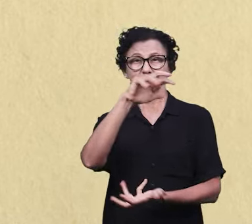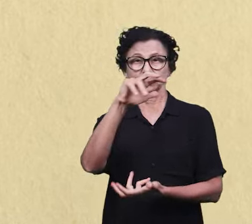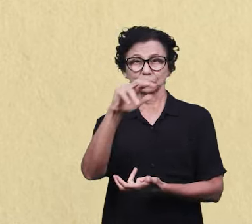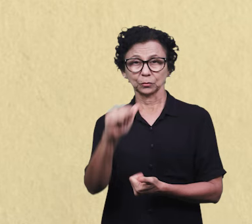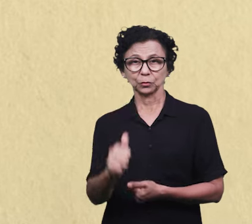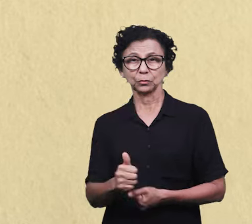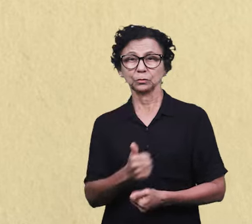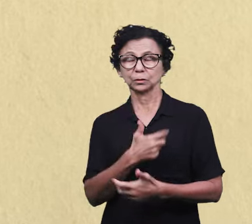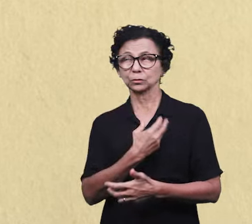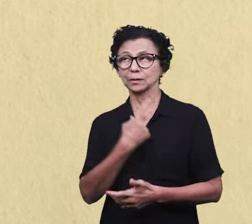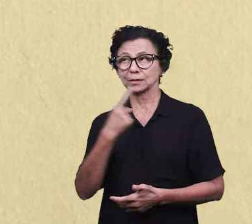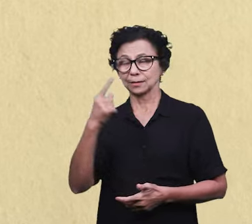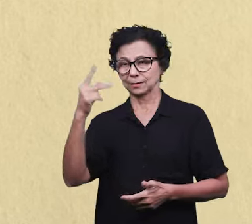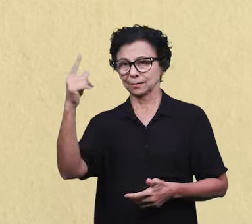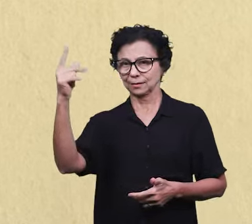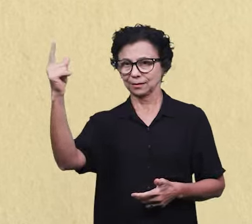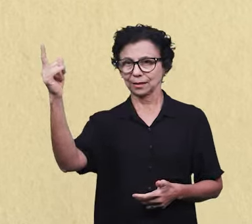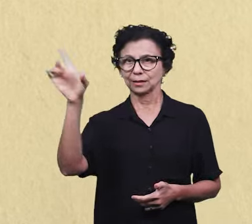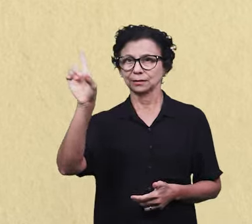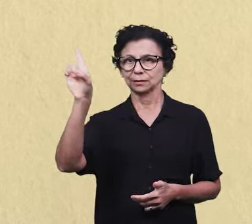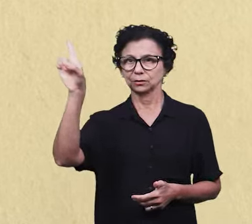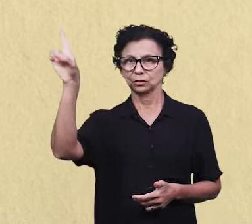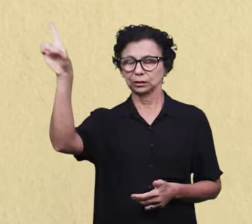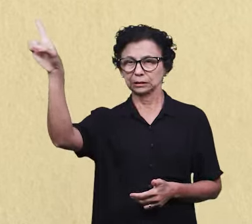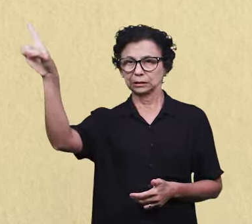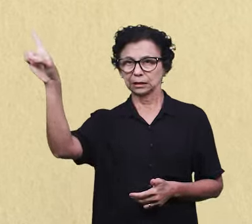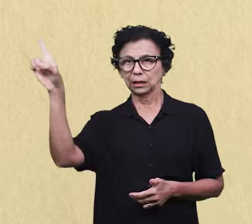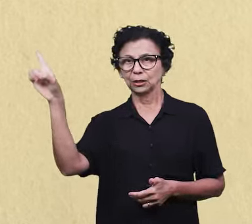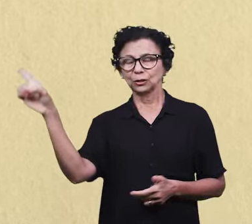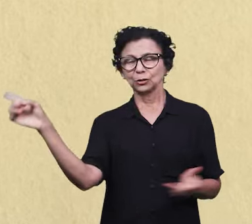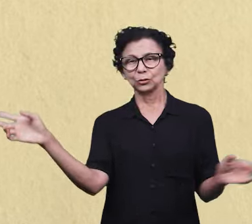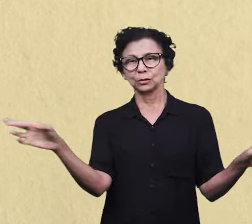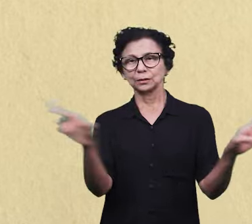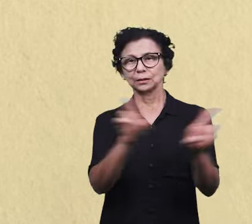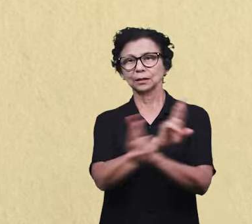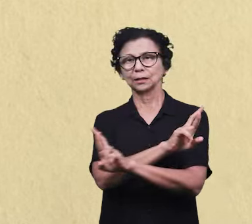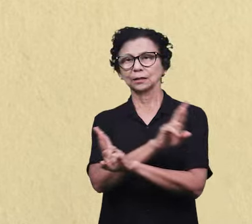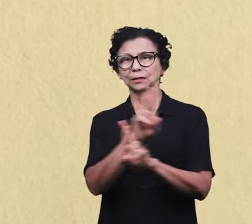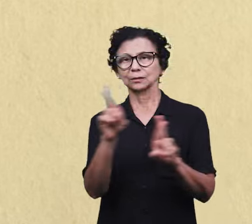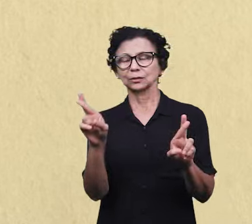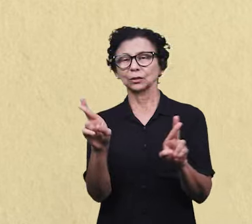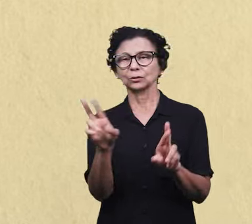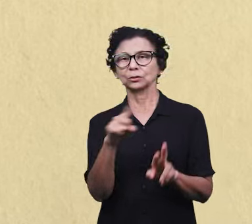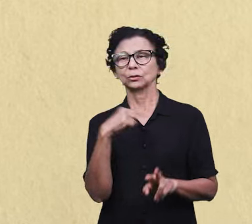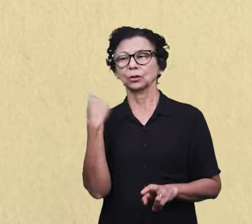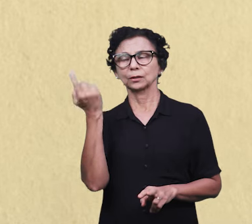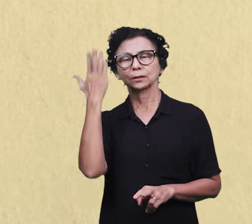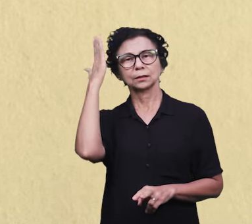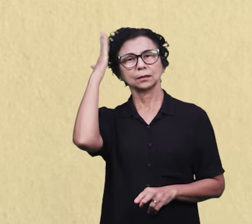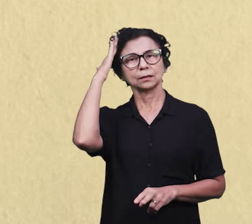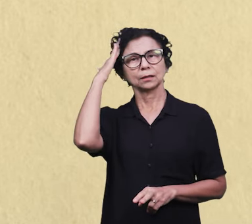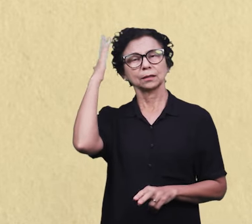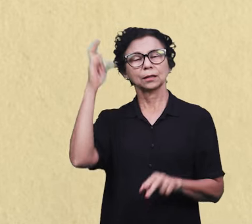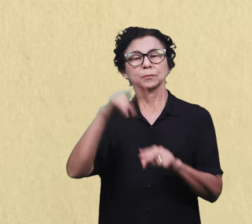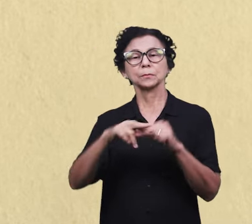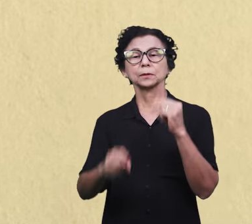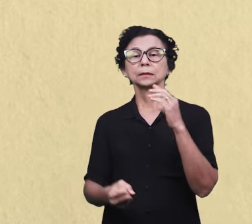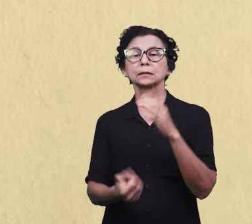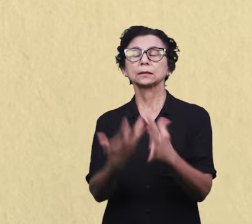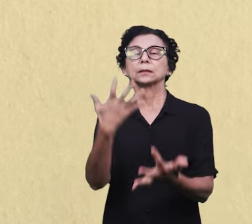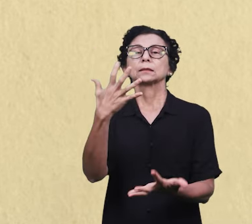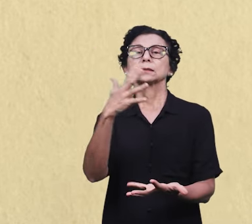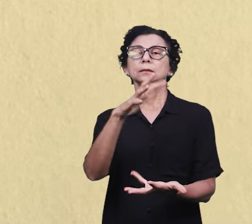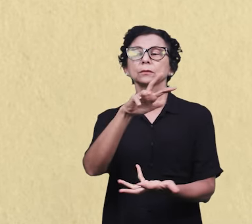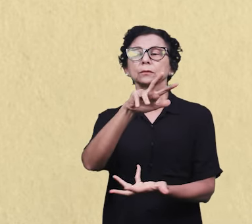sua divindade, se entendem e claramente se veem pelas coisas que estão criadas para que eles